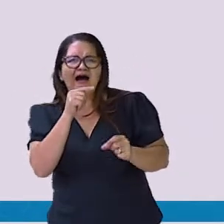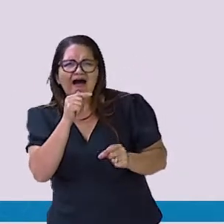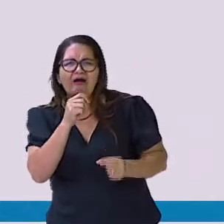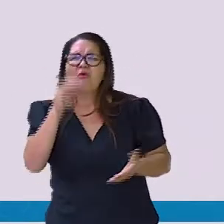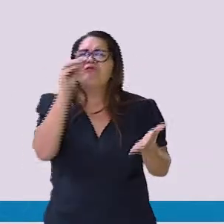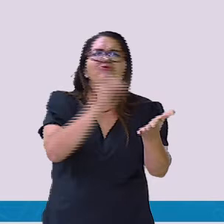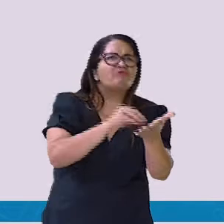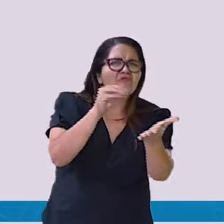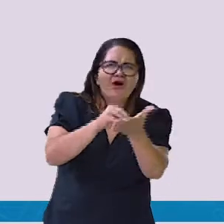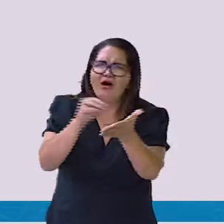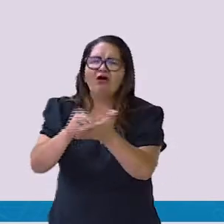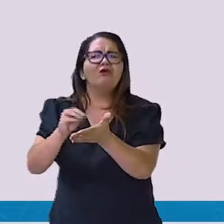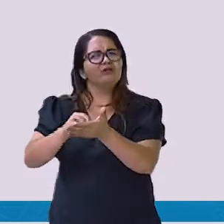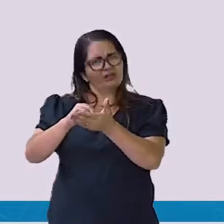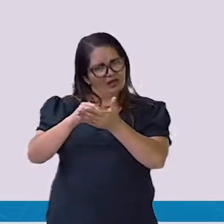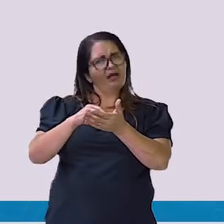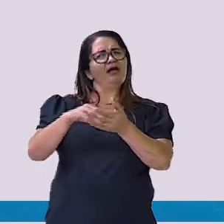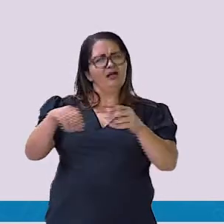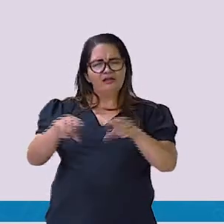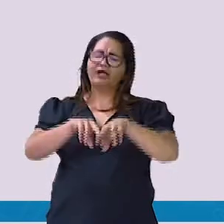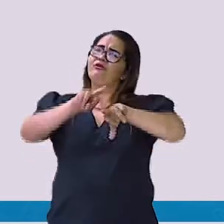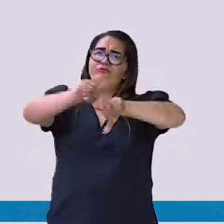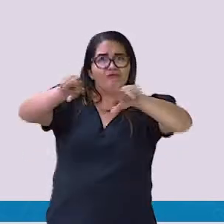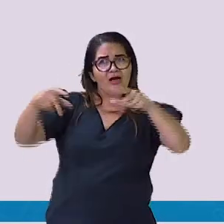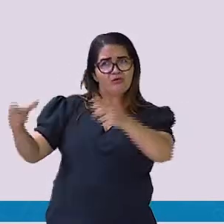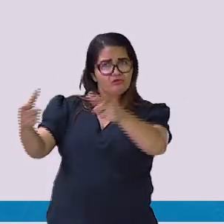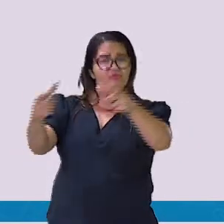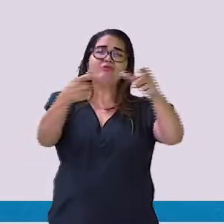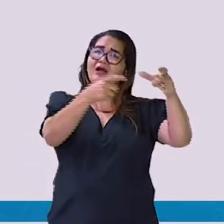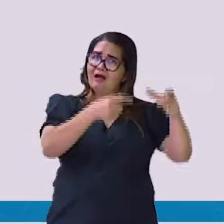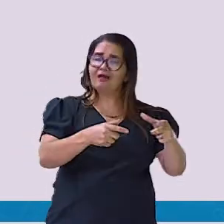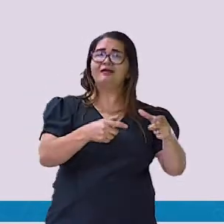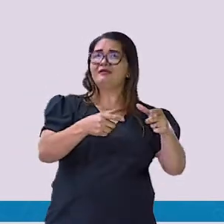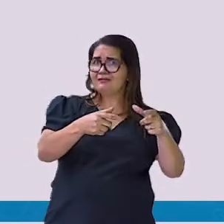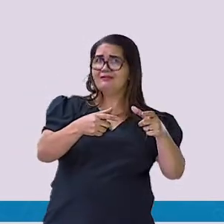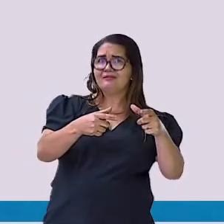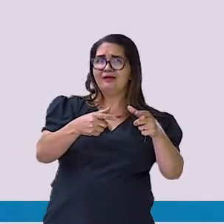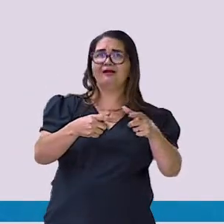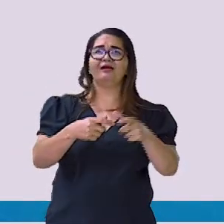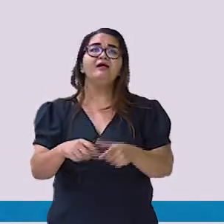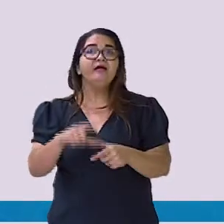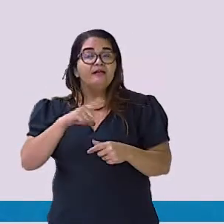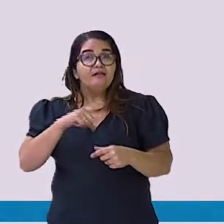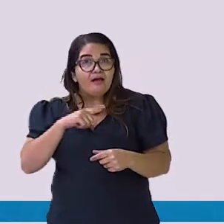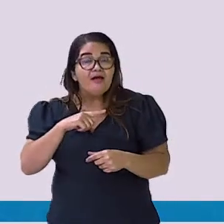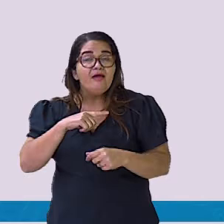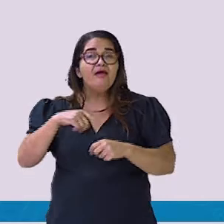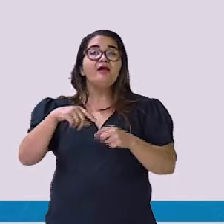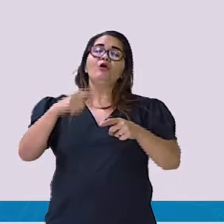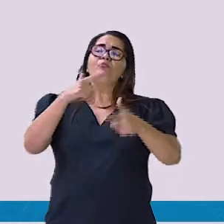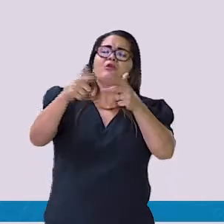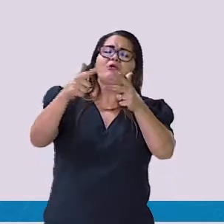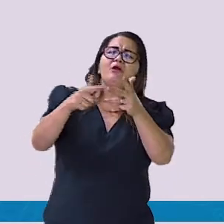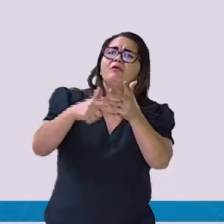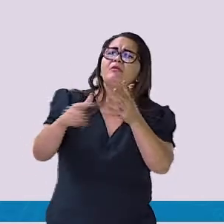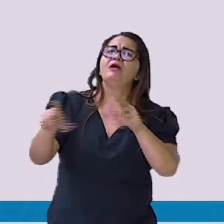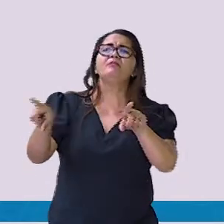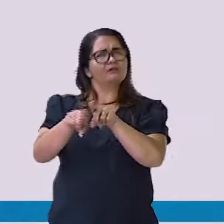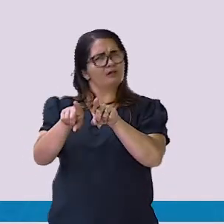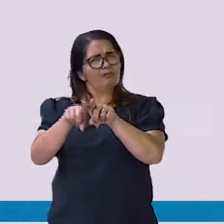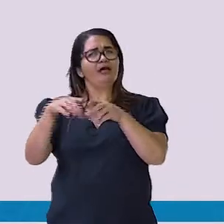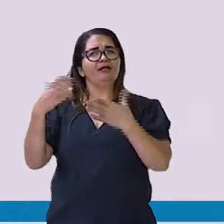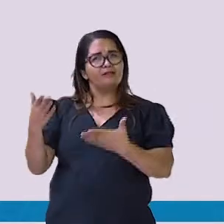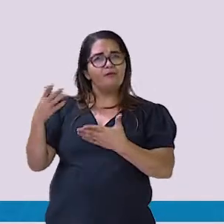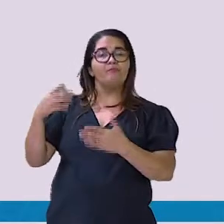vai dificultar. Aqui no oeste, ó, e é incrível, né? Que ele vem de norte a sul, embora